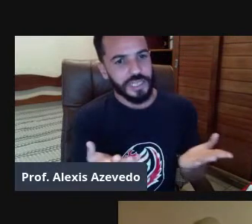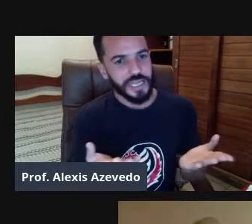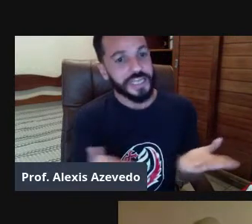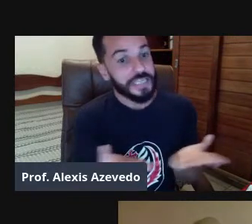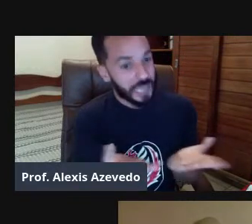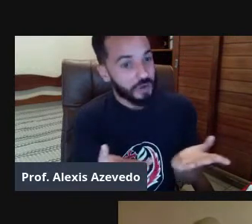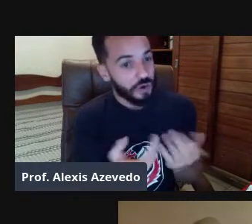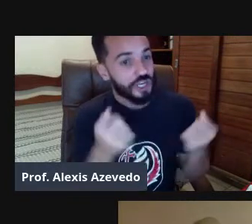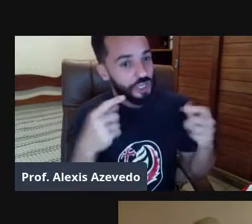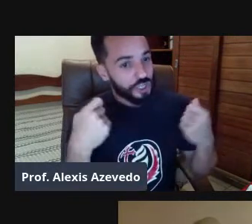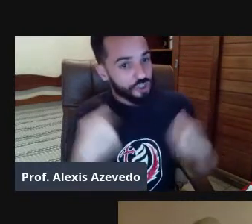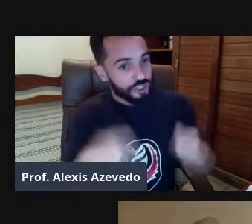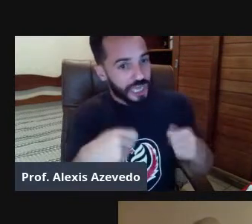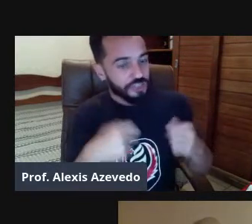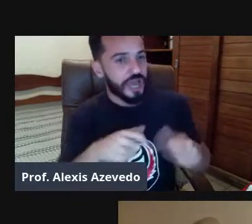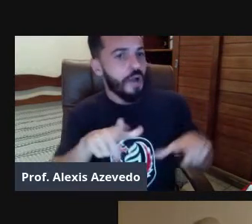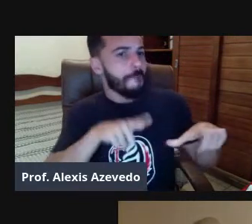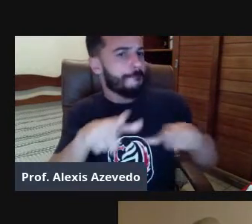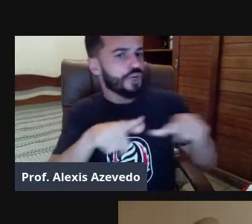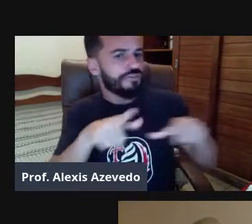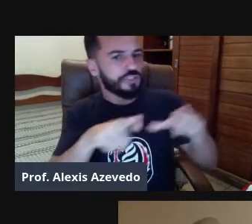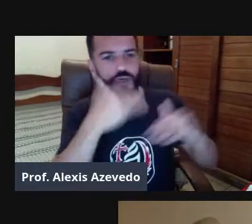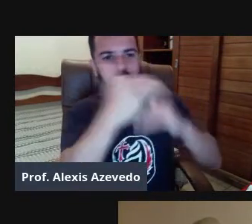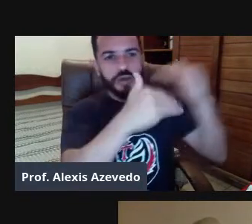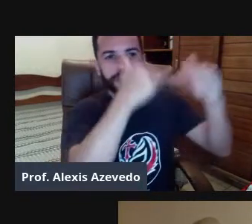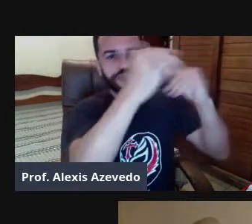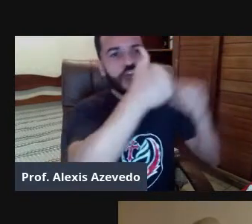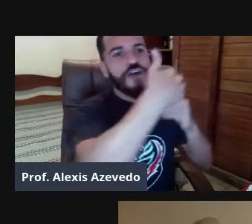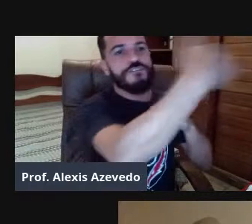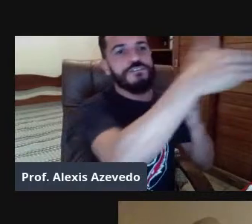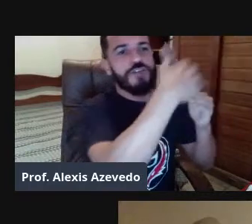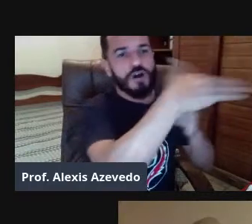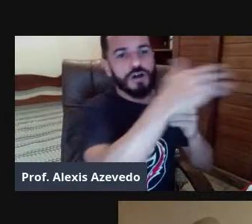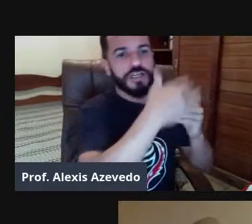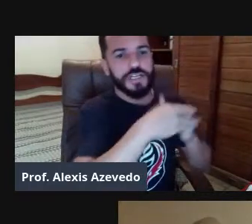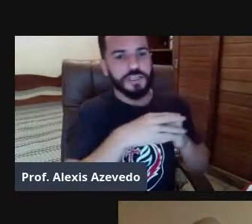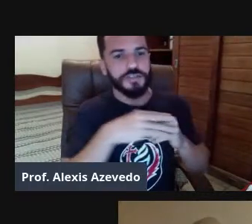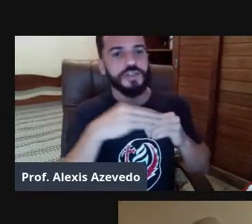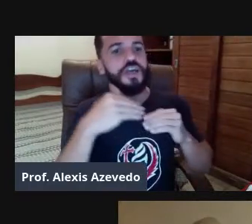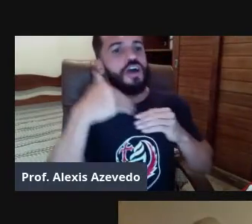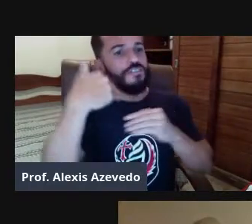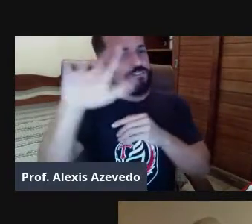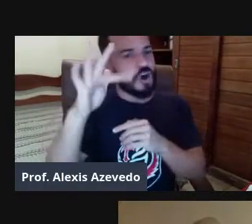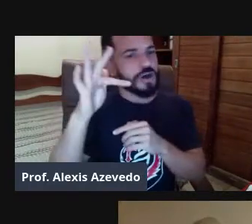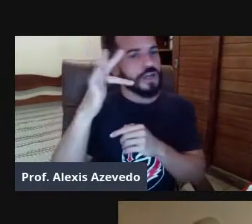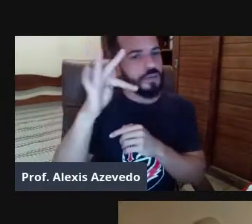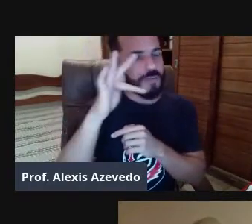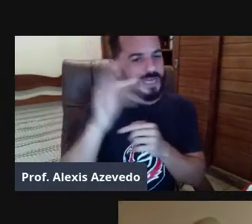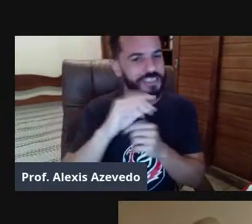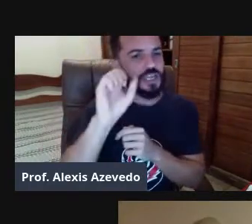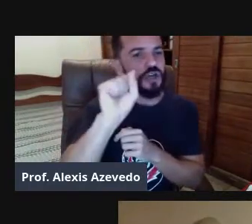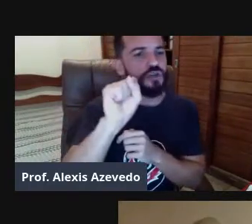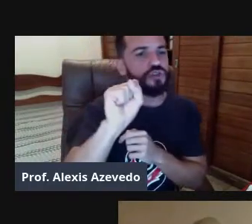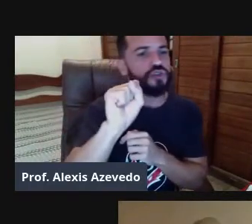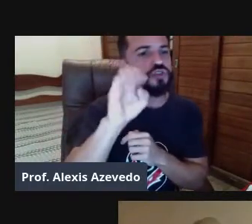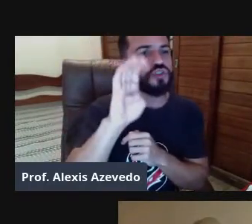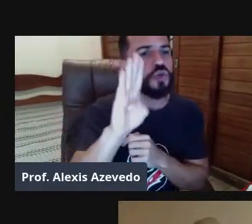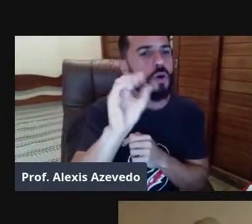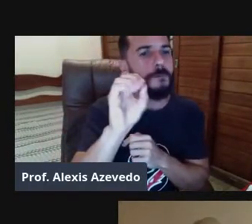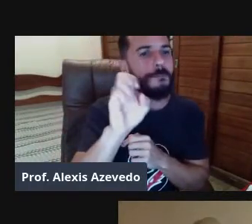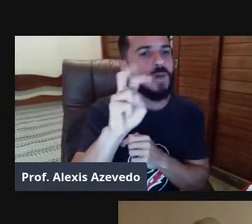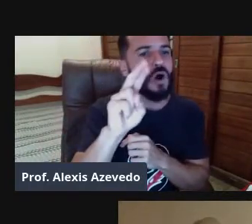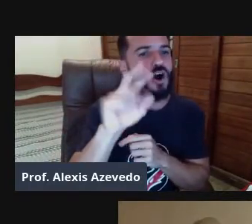consolidada, podemos dizer assim, tem ex-alunos estudando na Sorbonne, fazendo doutorado na Sorbonne, mestrado em